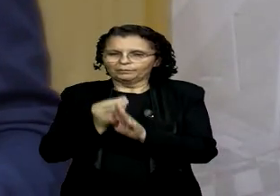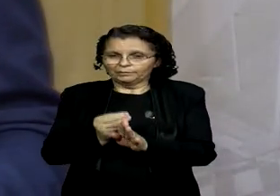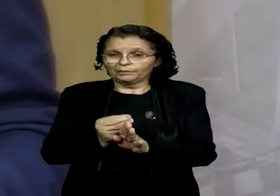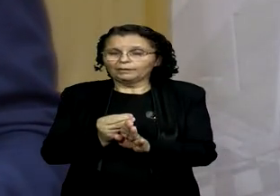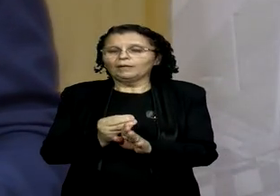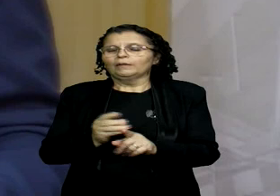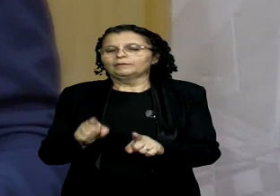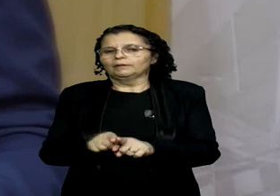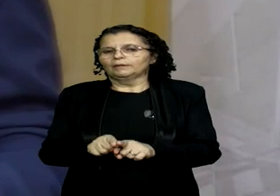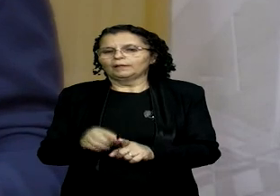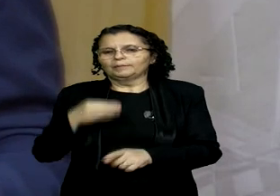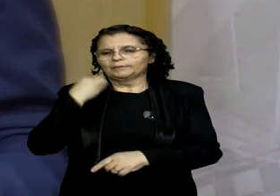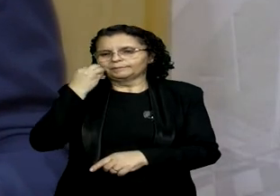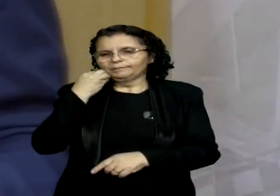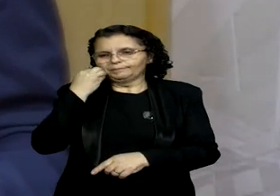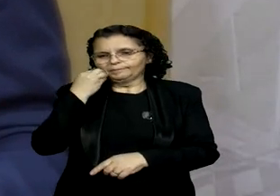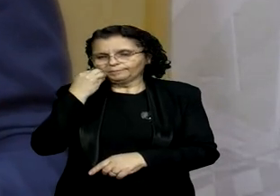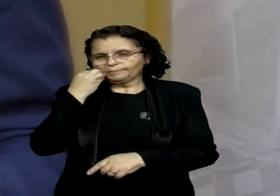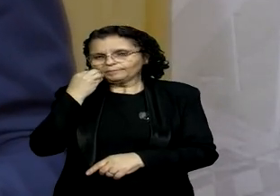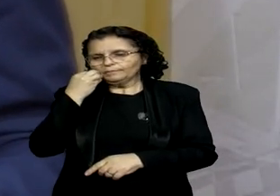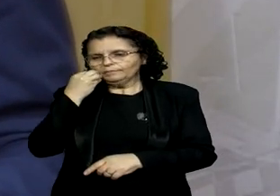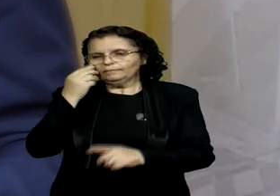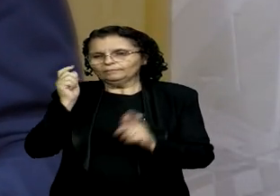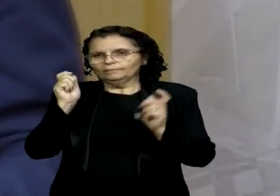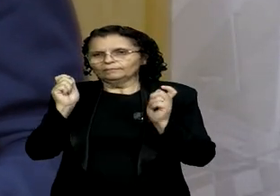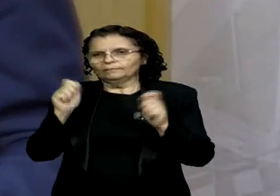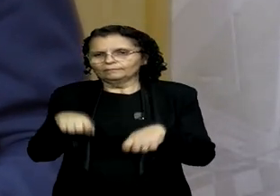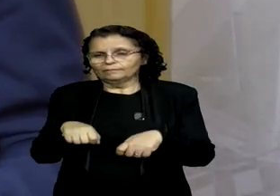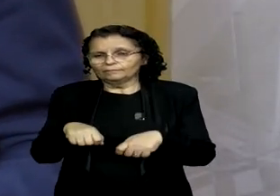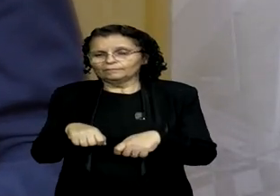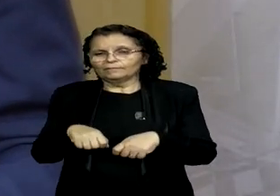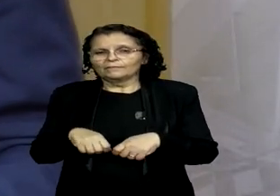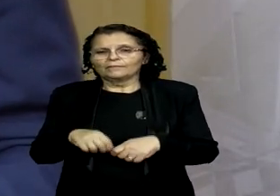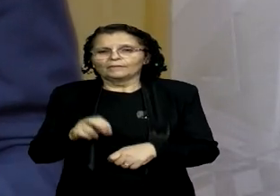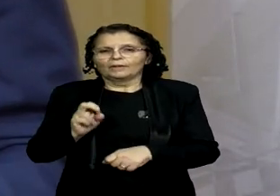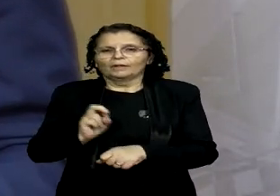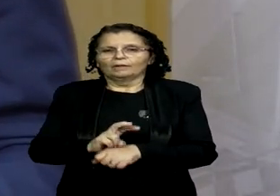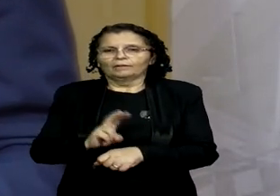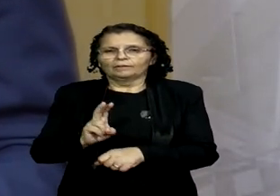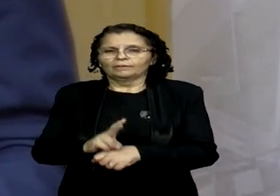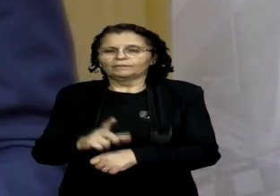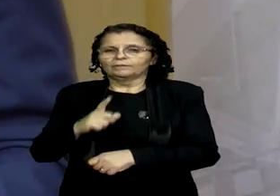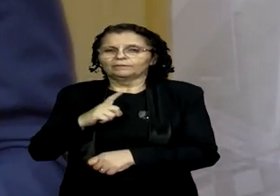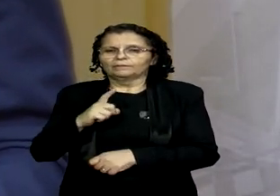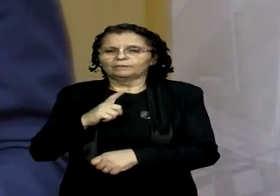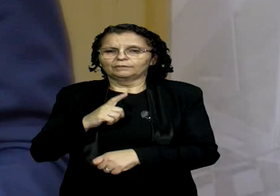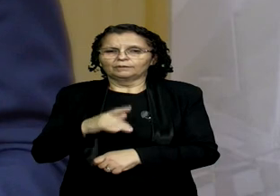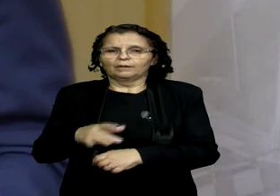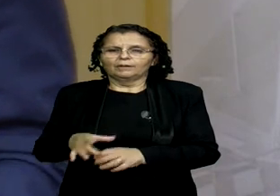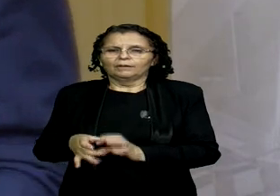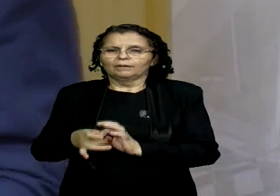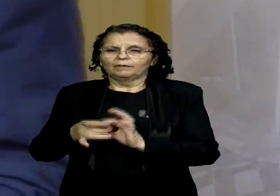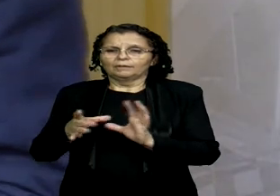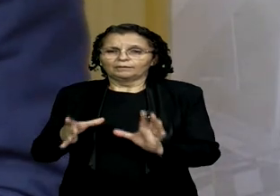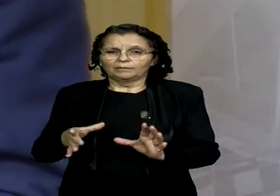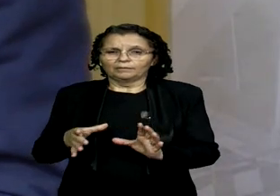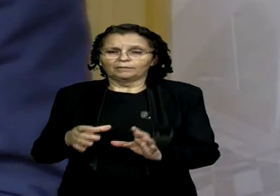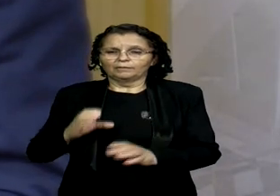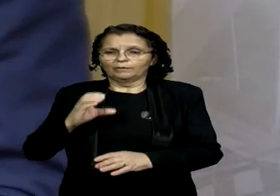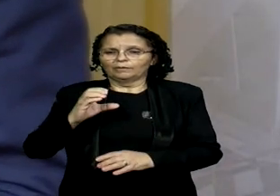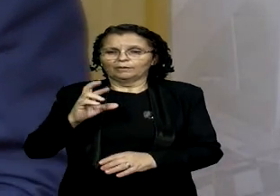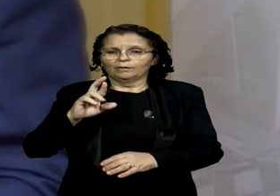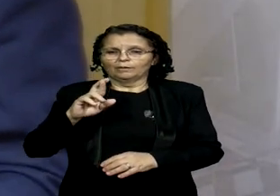para essas especialidades, considerando que as vagas atualmente disponibilizadas pelo